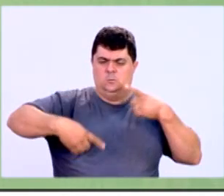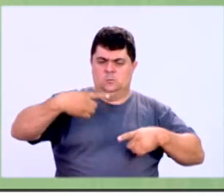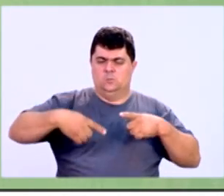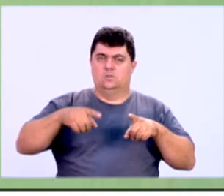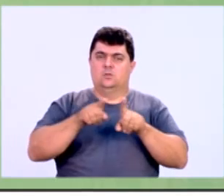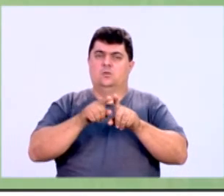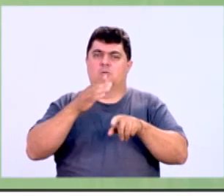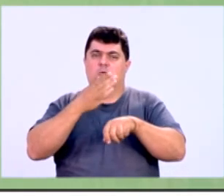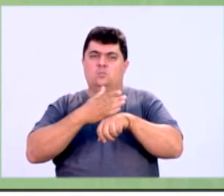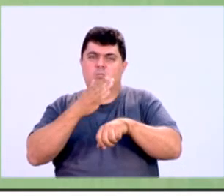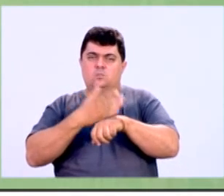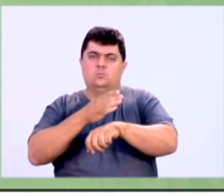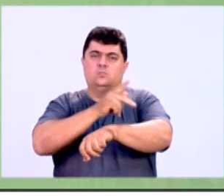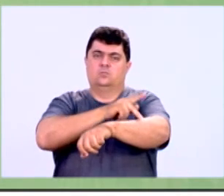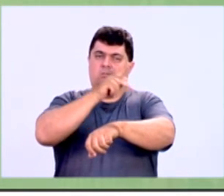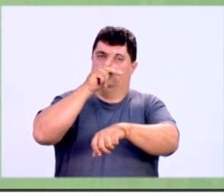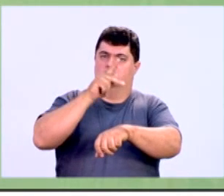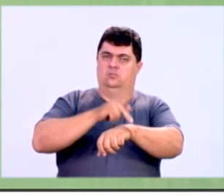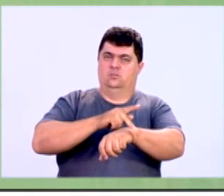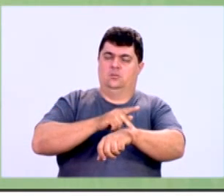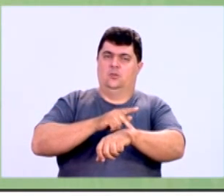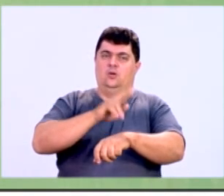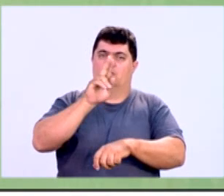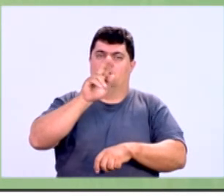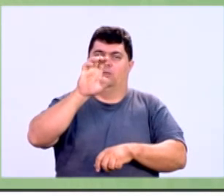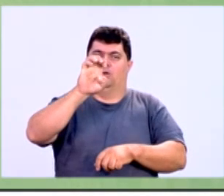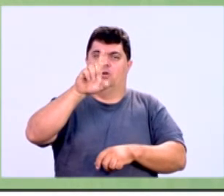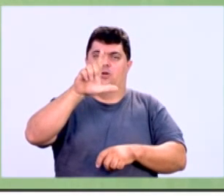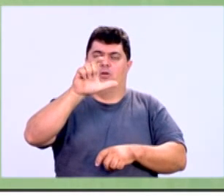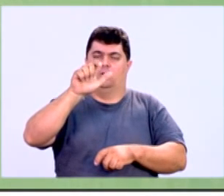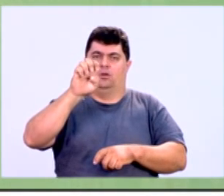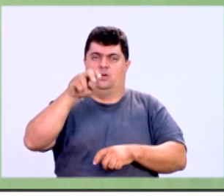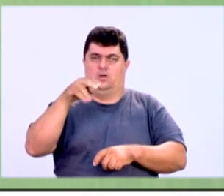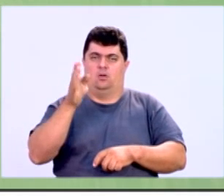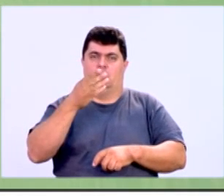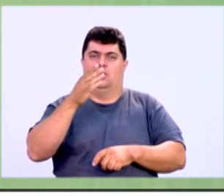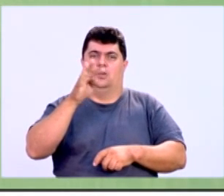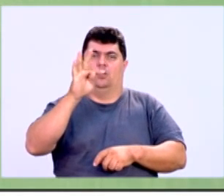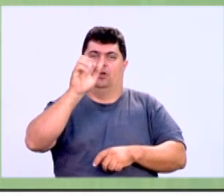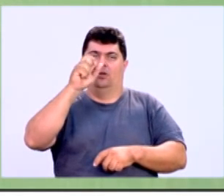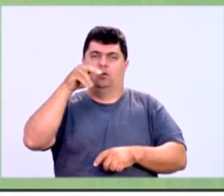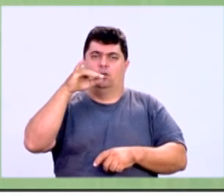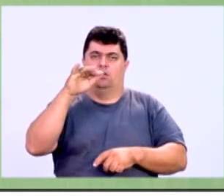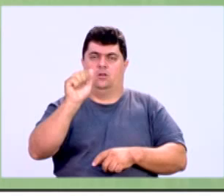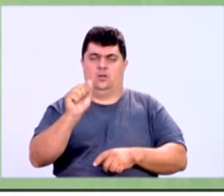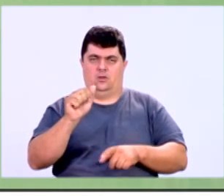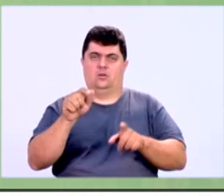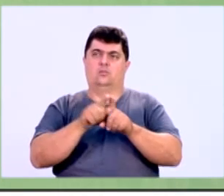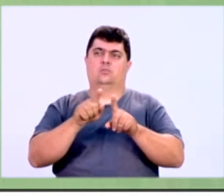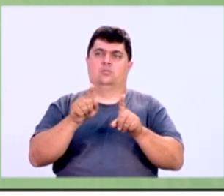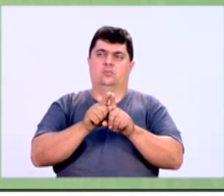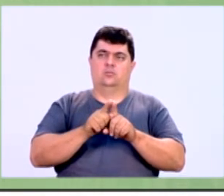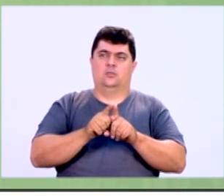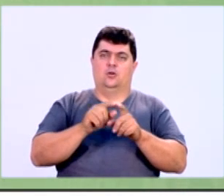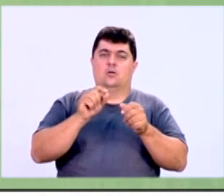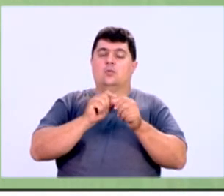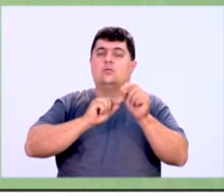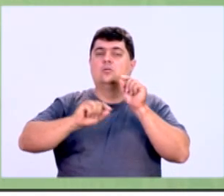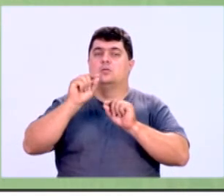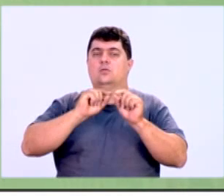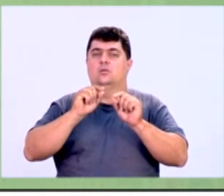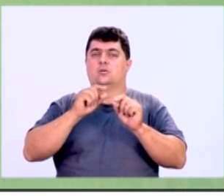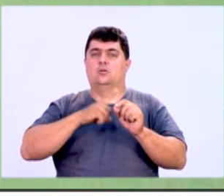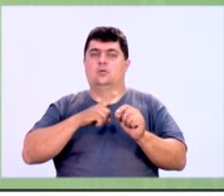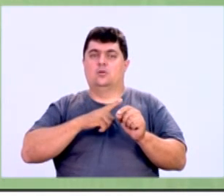as práticas pedagógicas, das autoras Ellen Rodrigues da Silva e Tânia Mara de Souza, e também fizessem